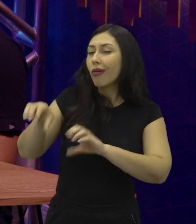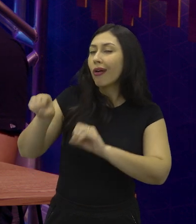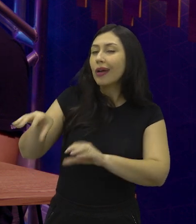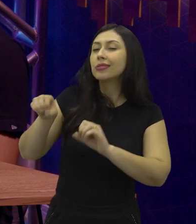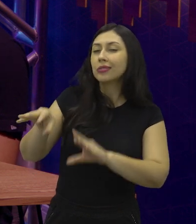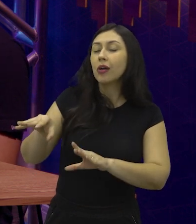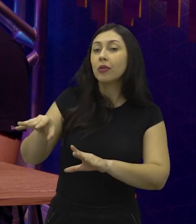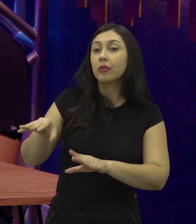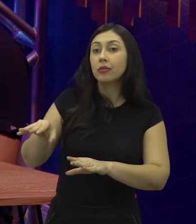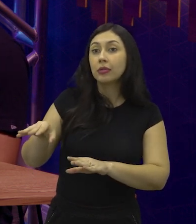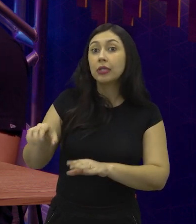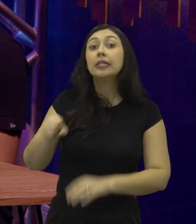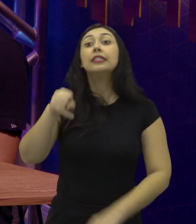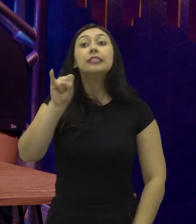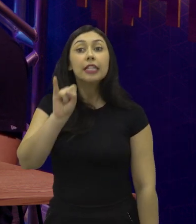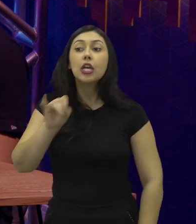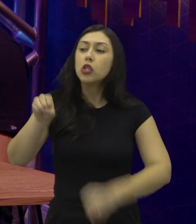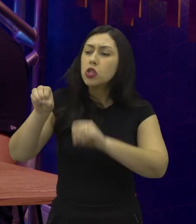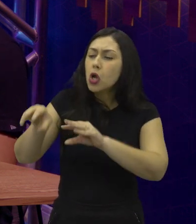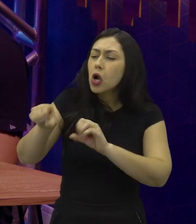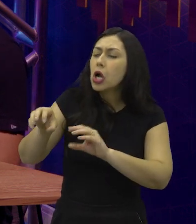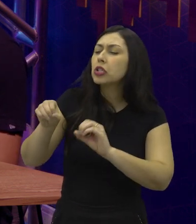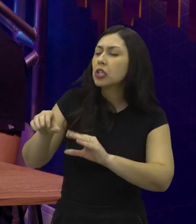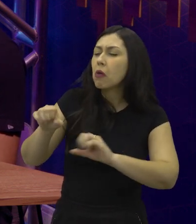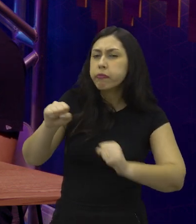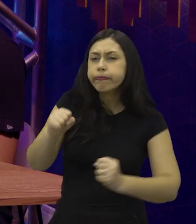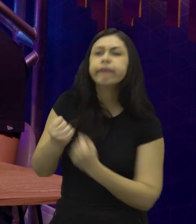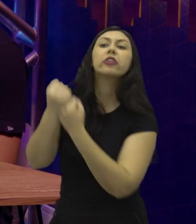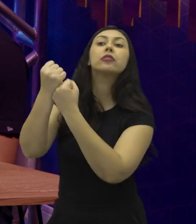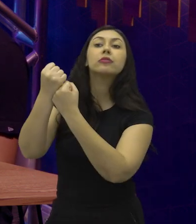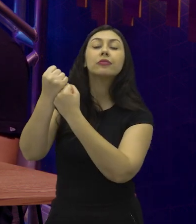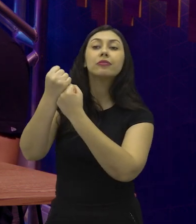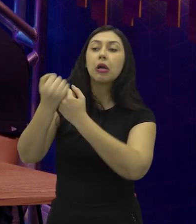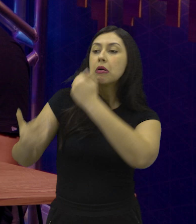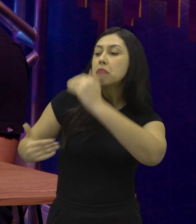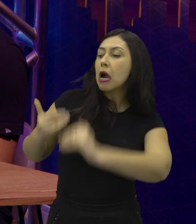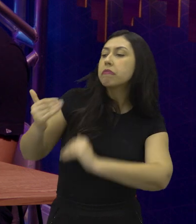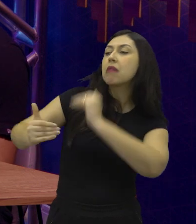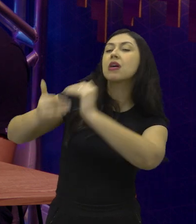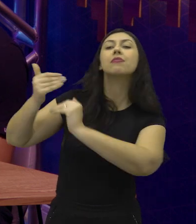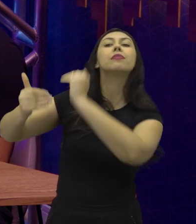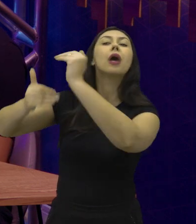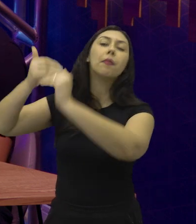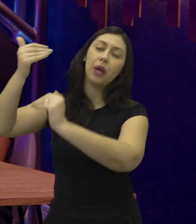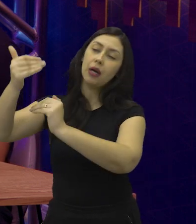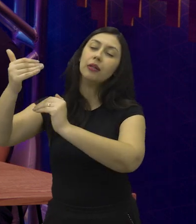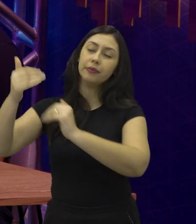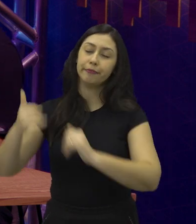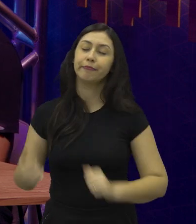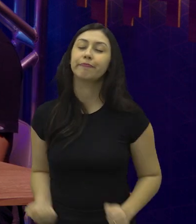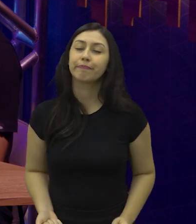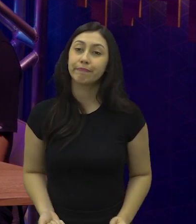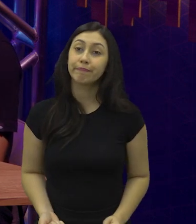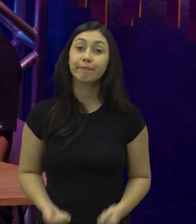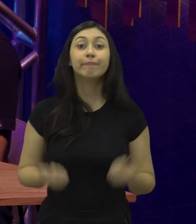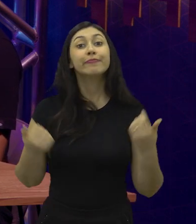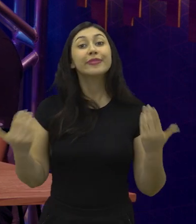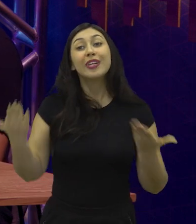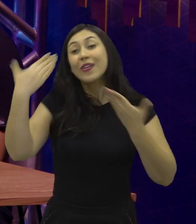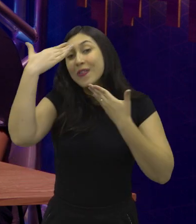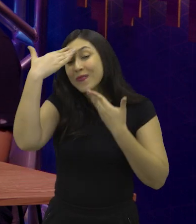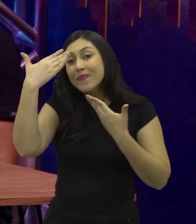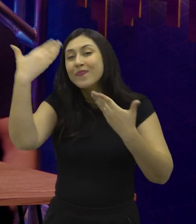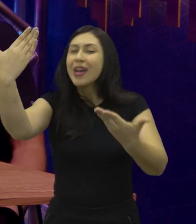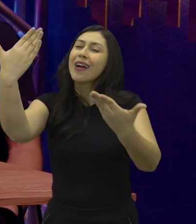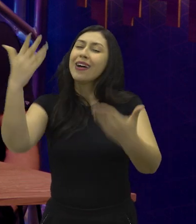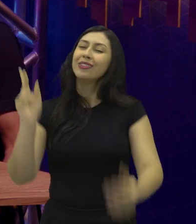inevitável, o país, ele vai, nos próximos anos, colher frutos desse investimento na educação.